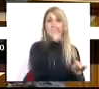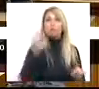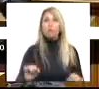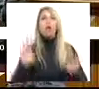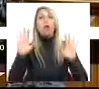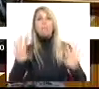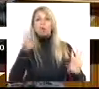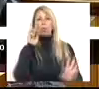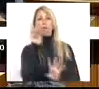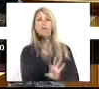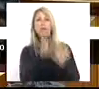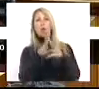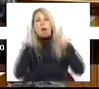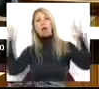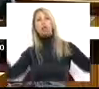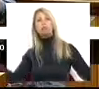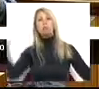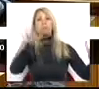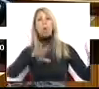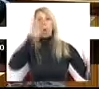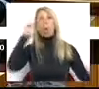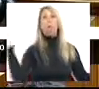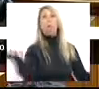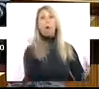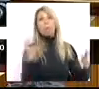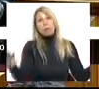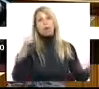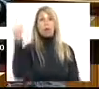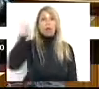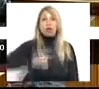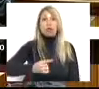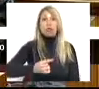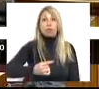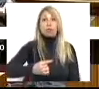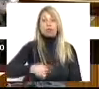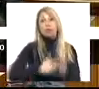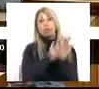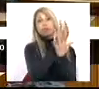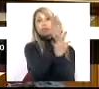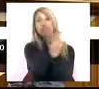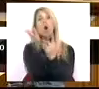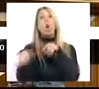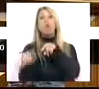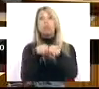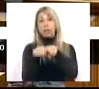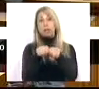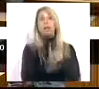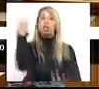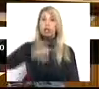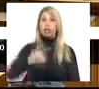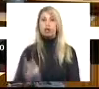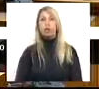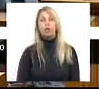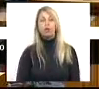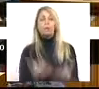e transversal sobre o ambiente, que é naturalmente exigente na transversalidade das políticas exigidas. Bom,